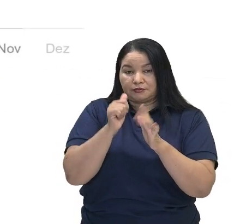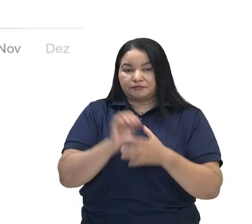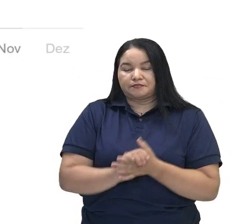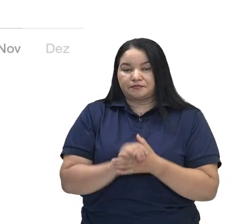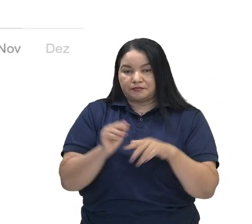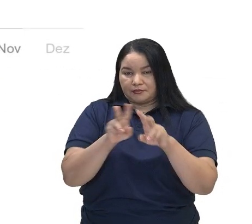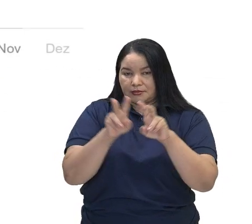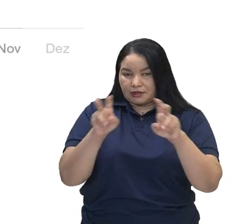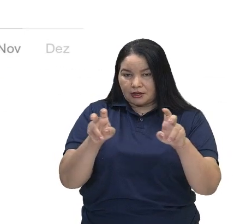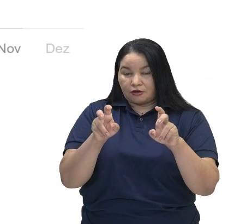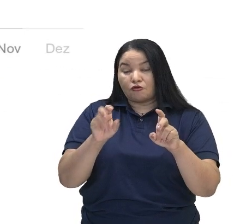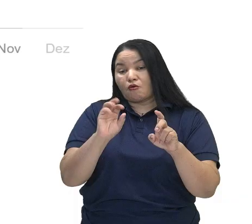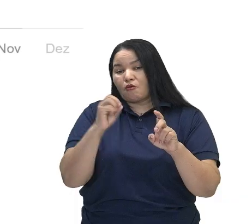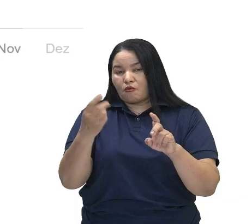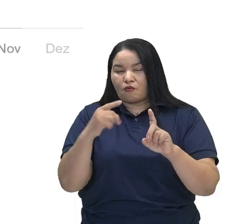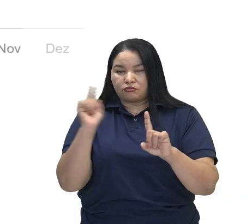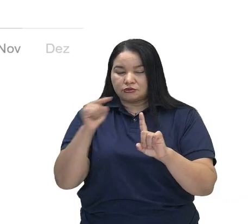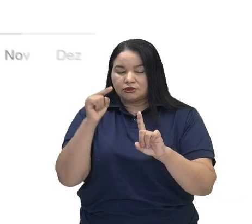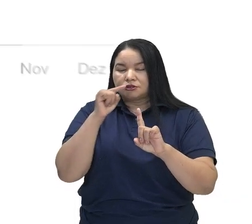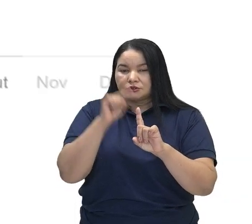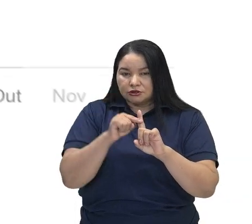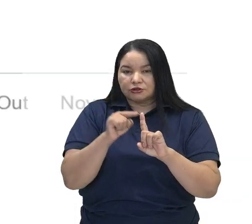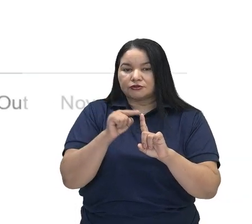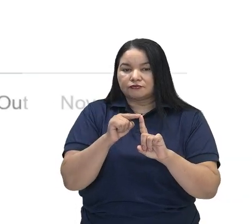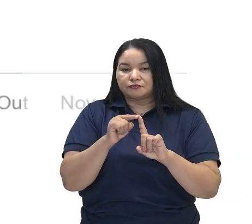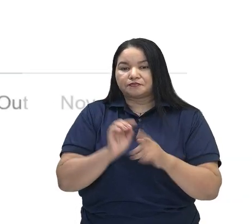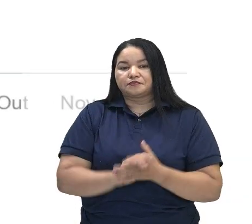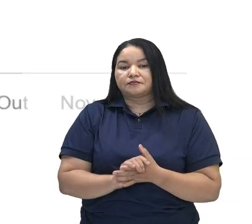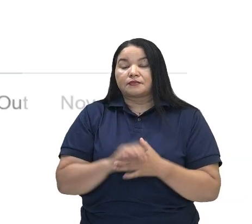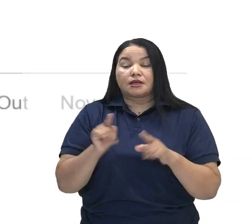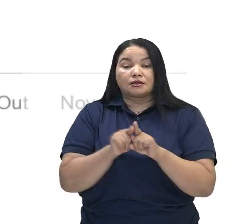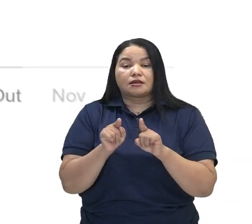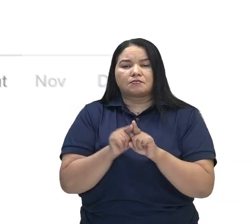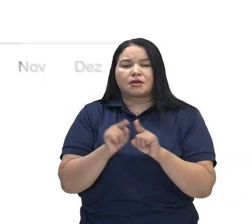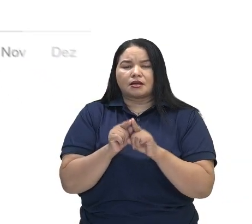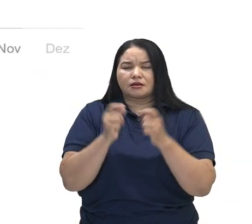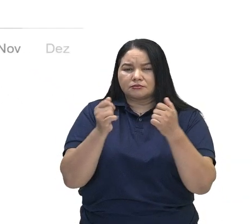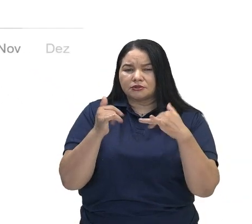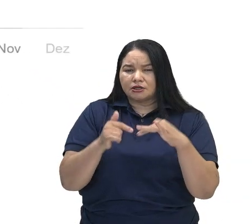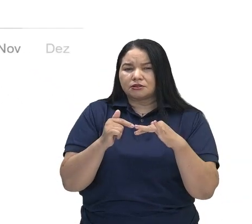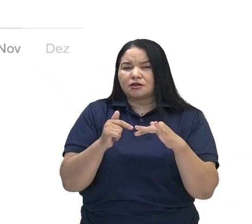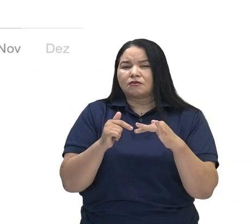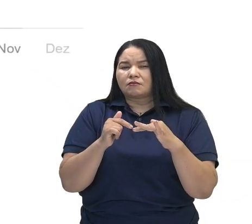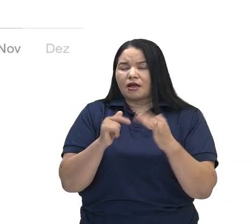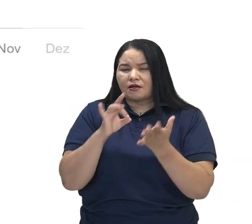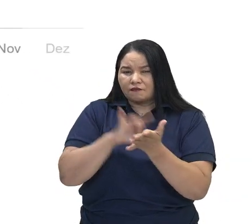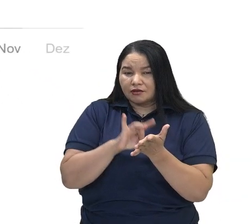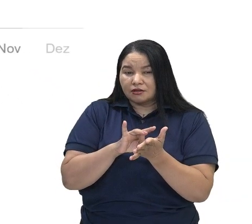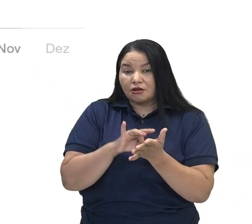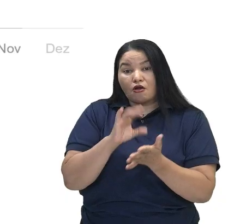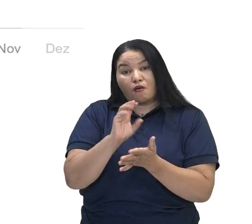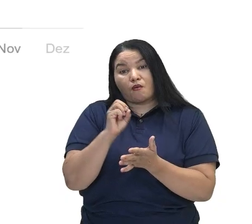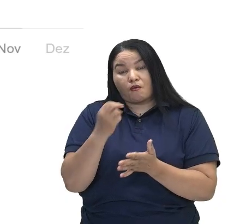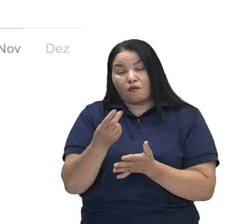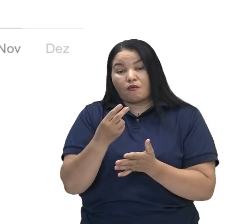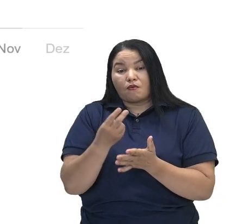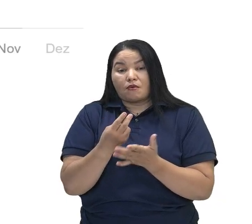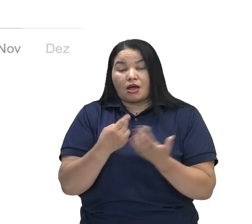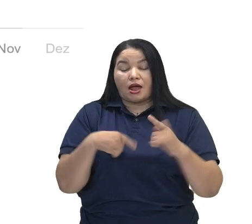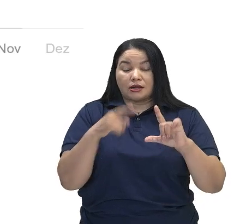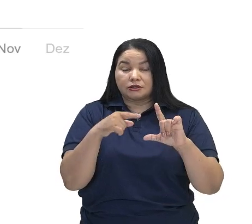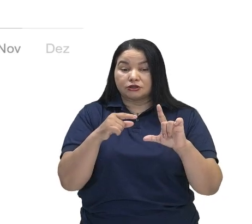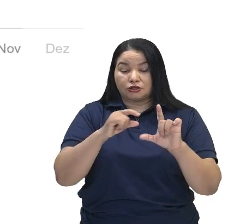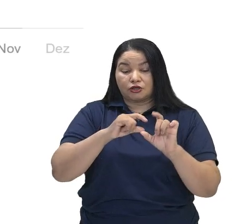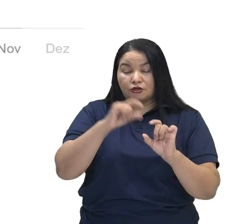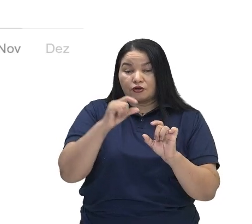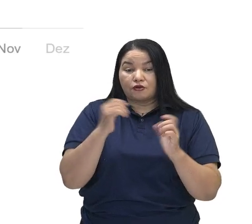título ou objetivo do gráfico é claro? Seu conteúdo faz sentido? A fonte dos dados está explícita no